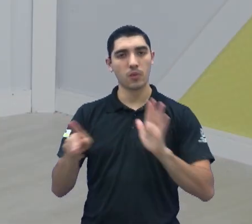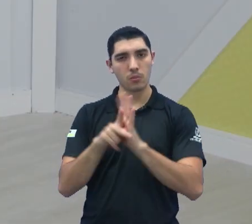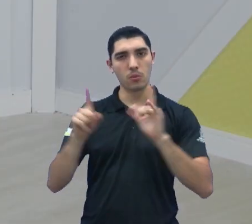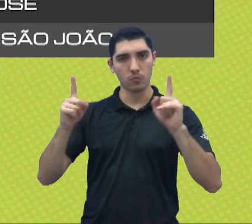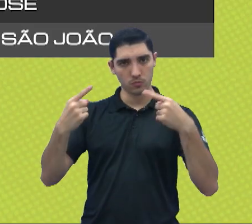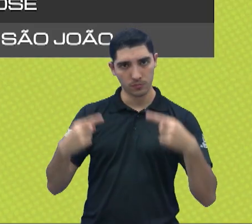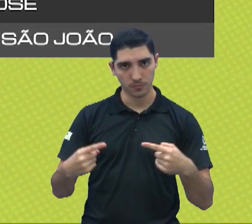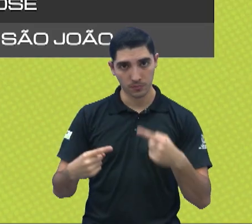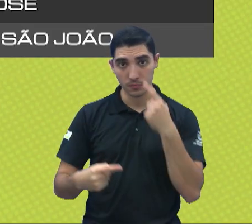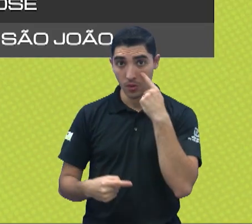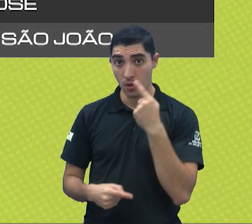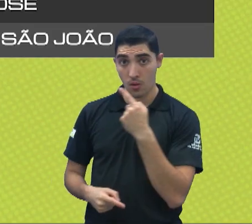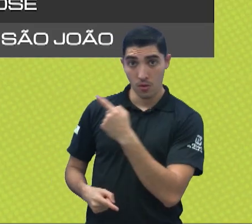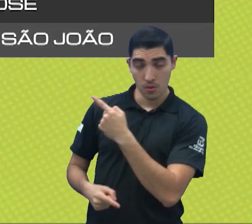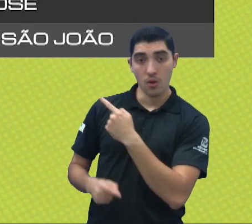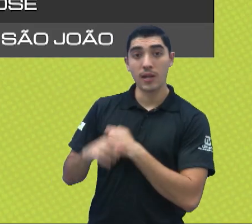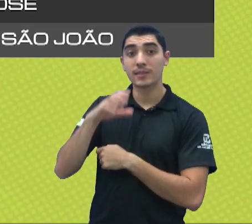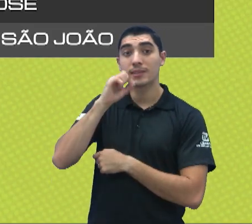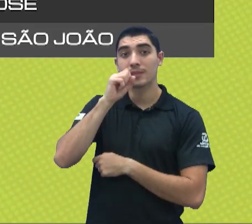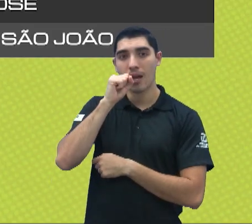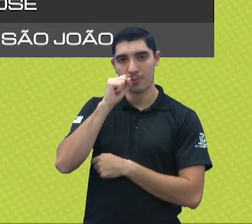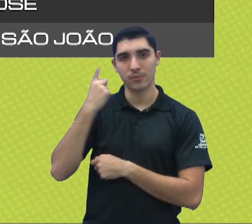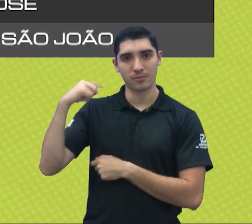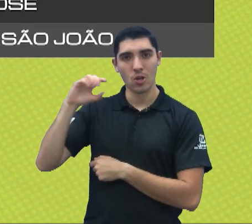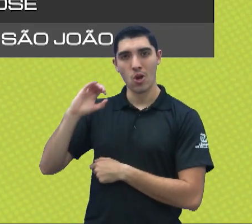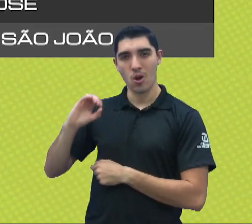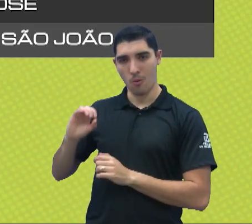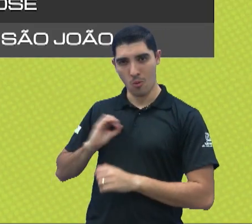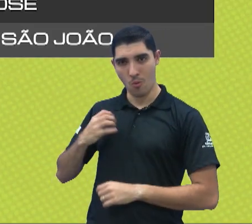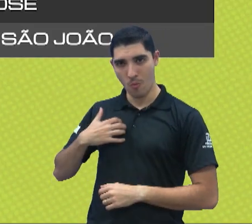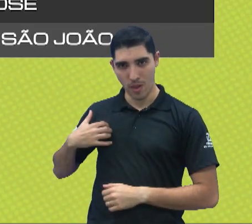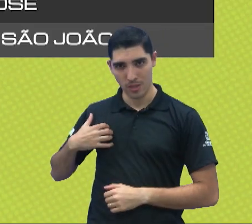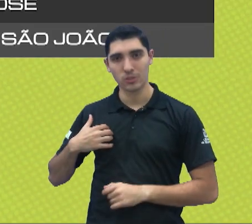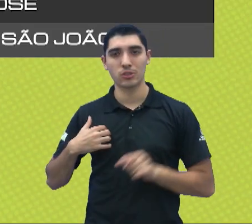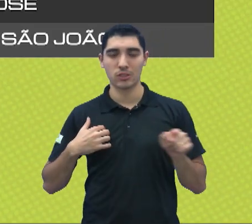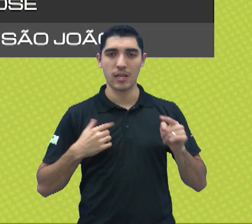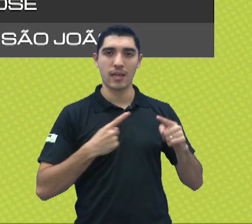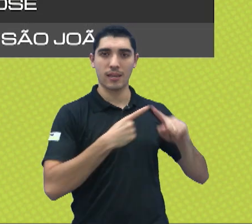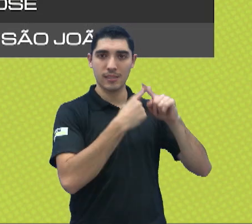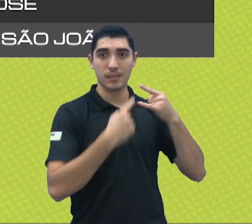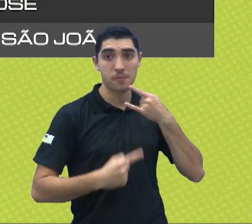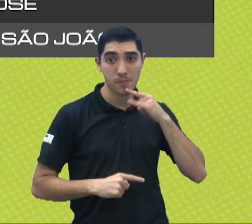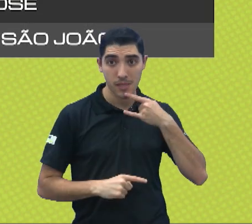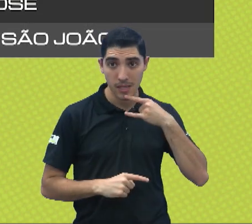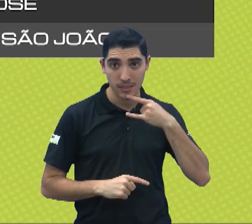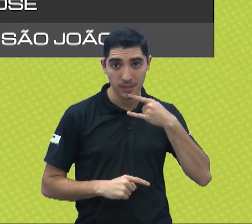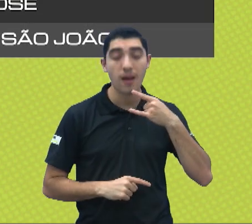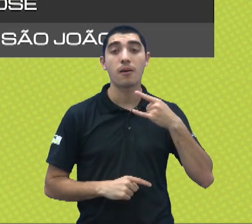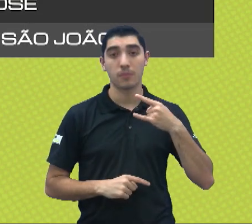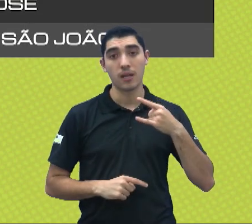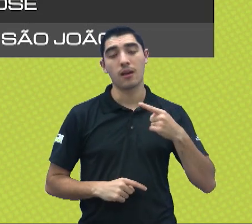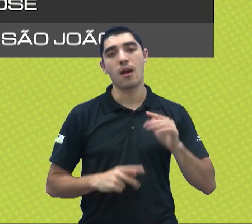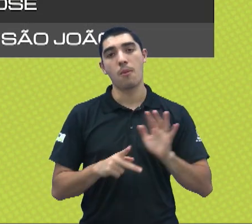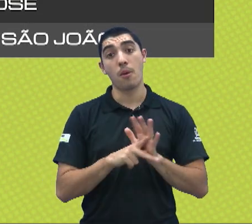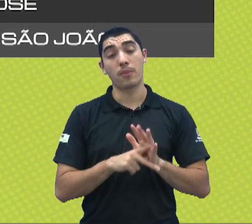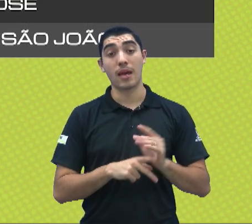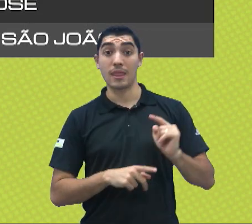final, começando no sábado. O Oeste, o 8º colocado, enfrenta o primeiro, 15 de Piracicaba, lembrando que o mando é das equipes